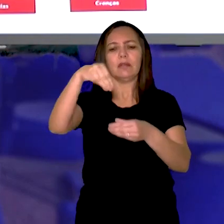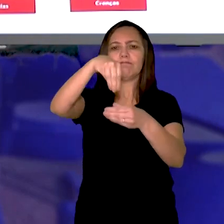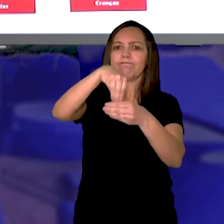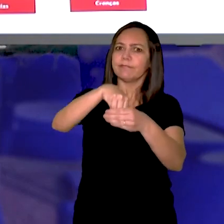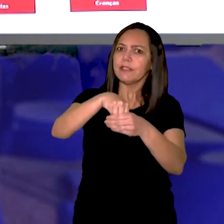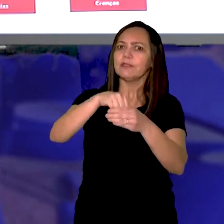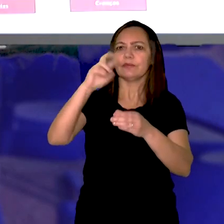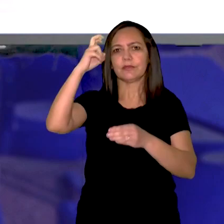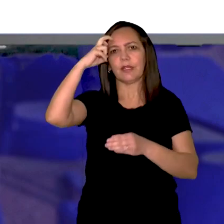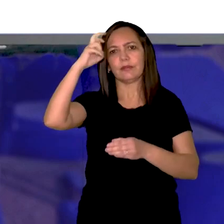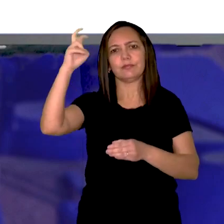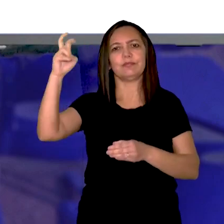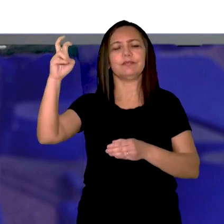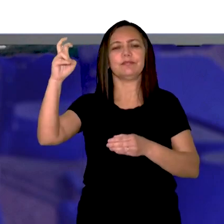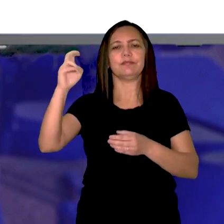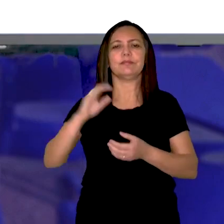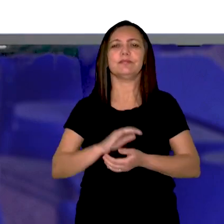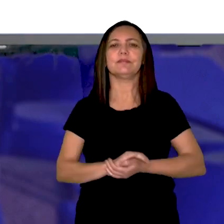culturais.